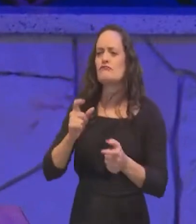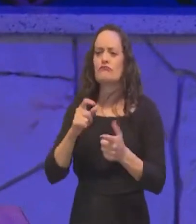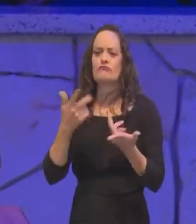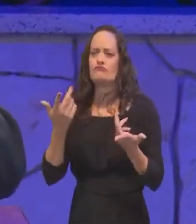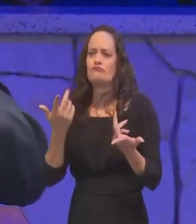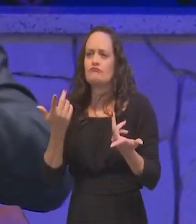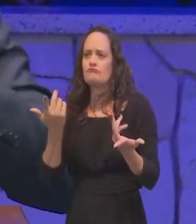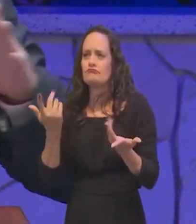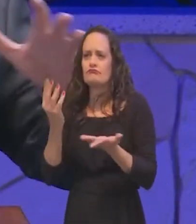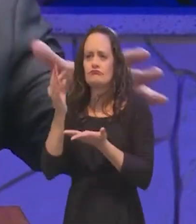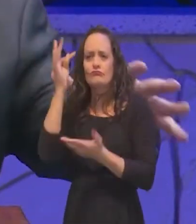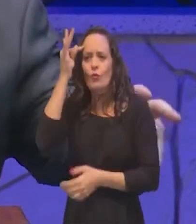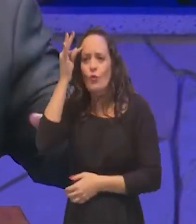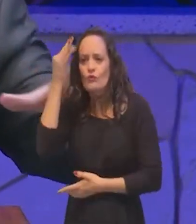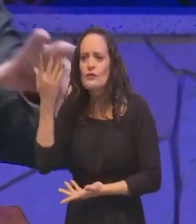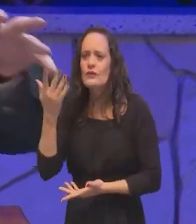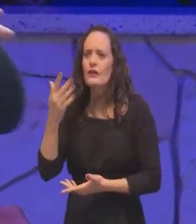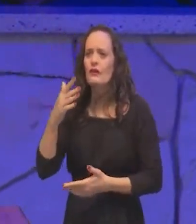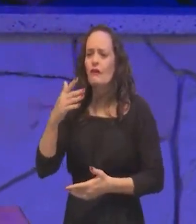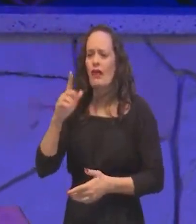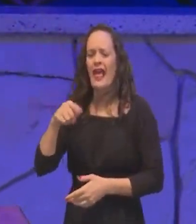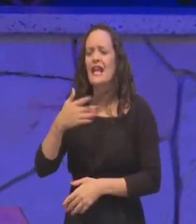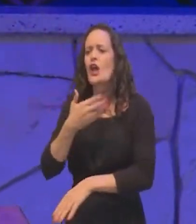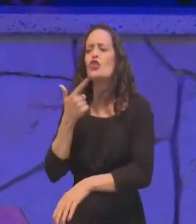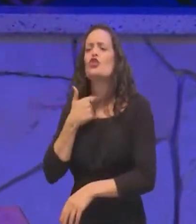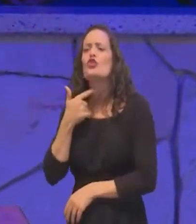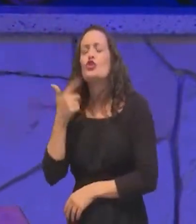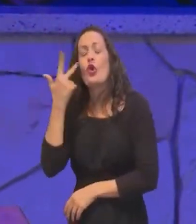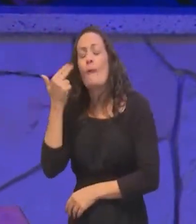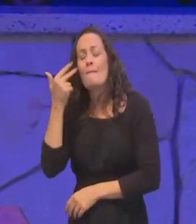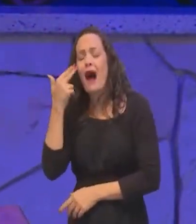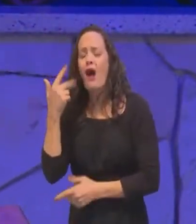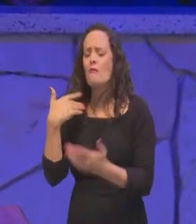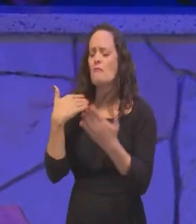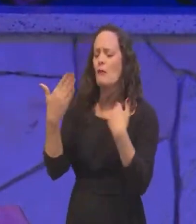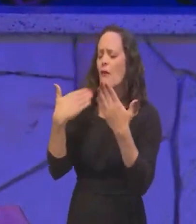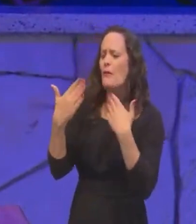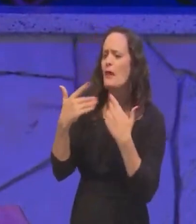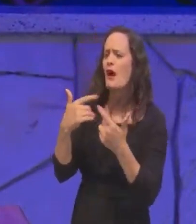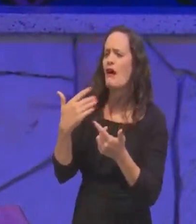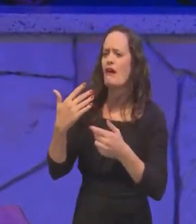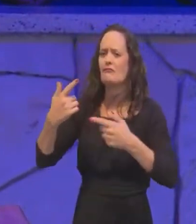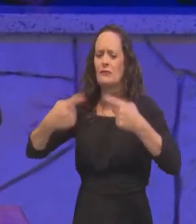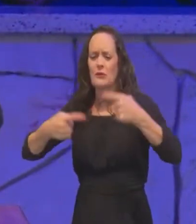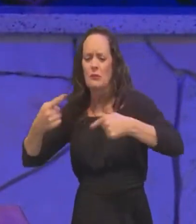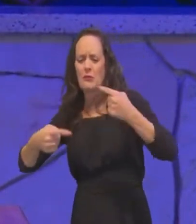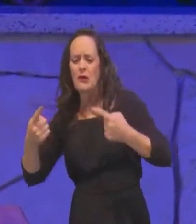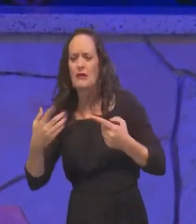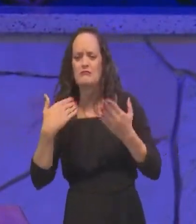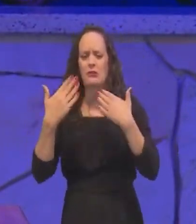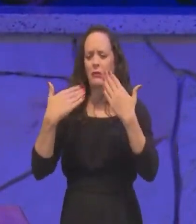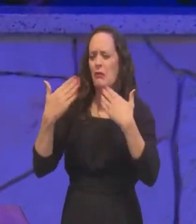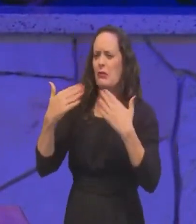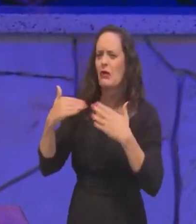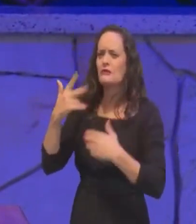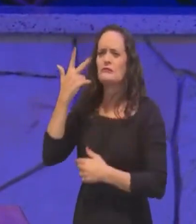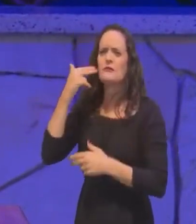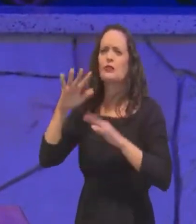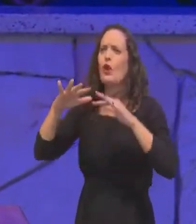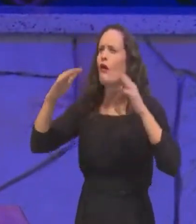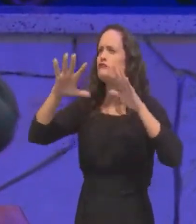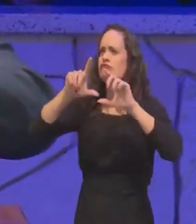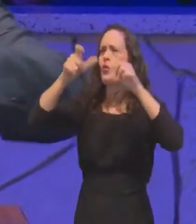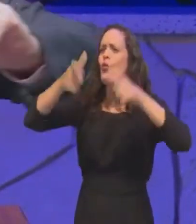comum as falas num espaço público, ao ar livre, para que as